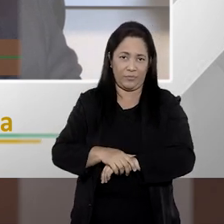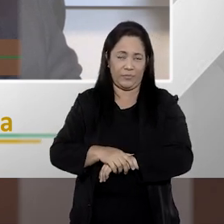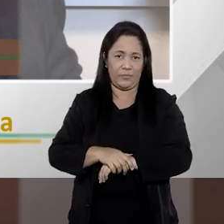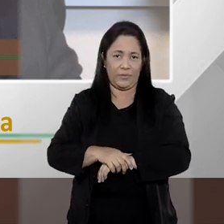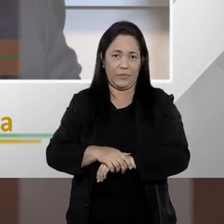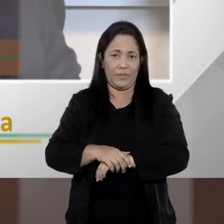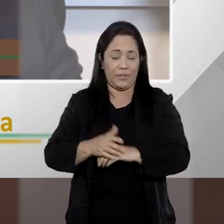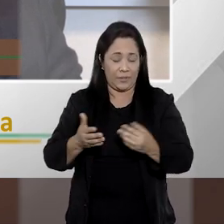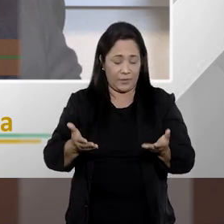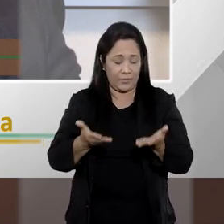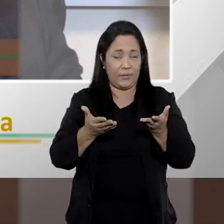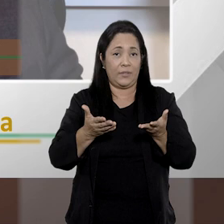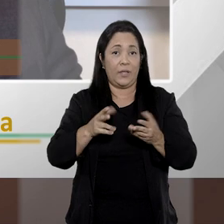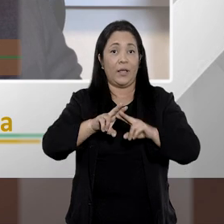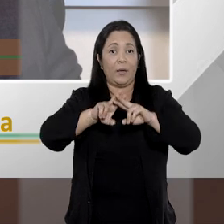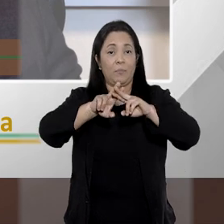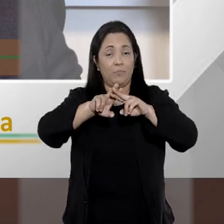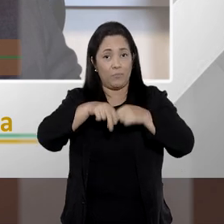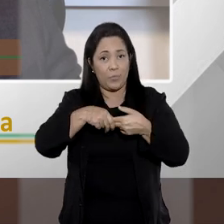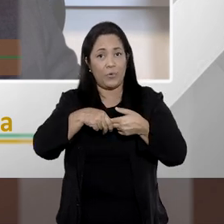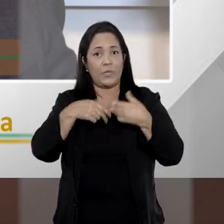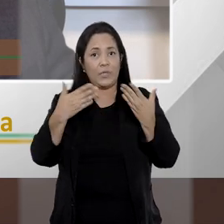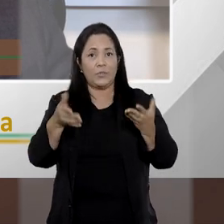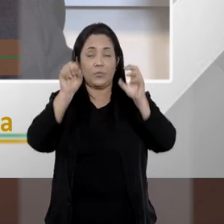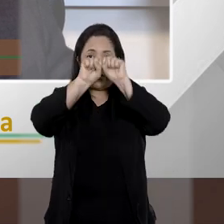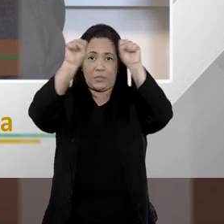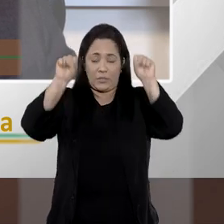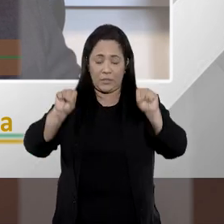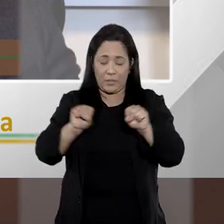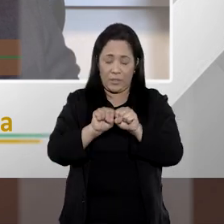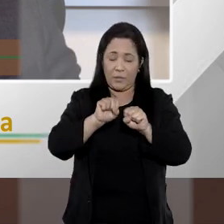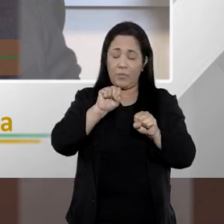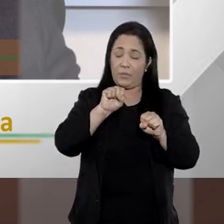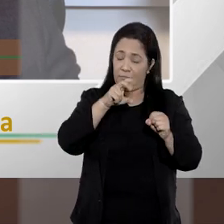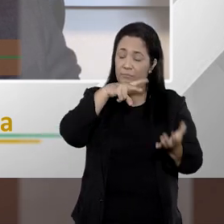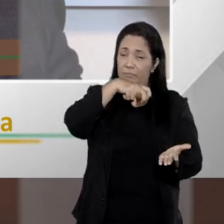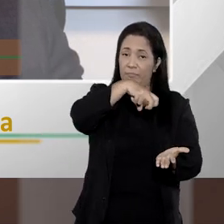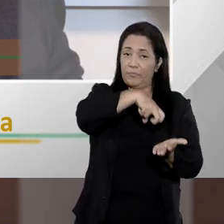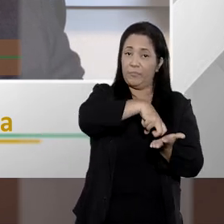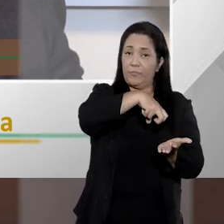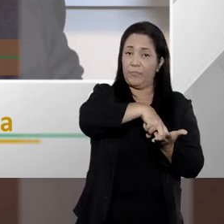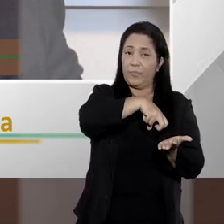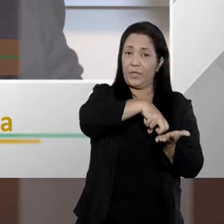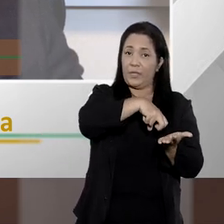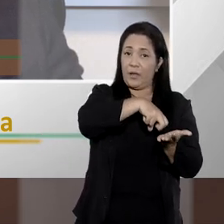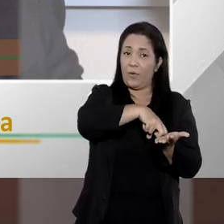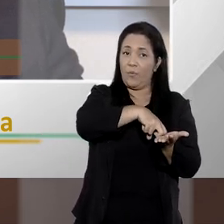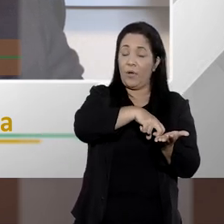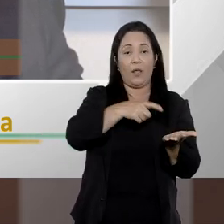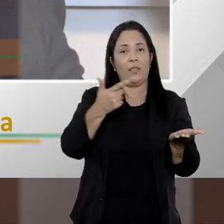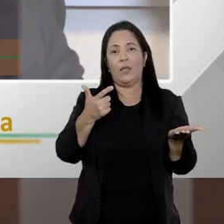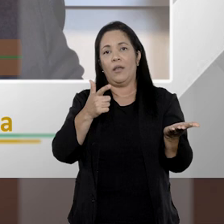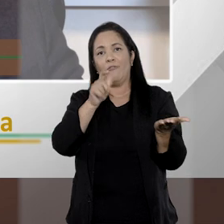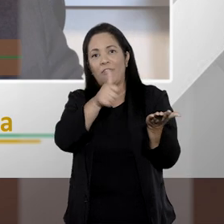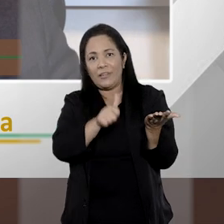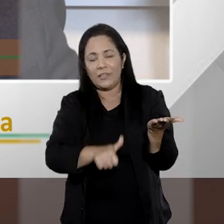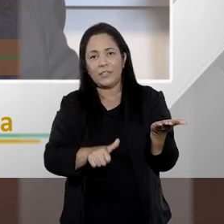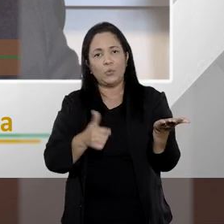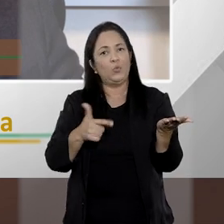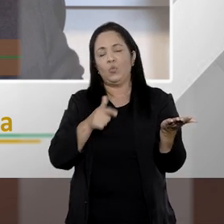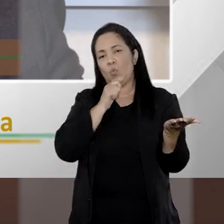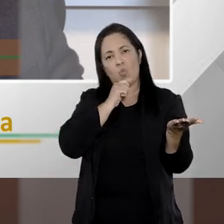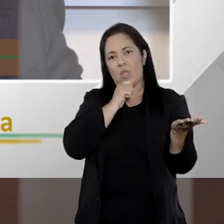alcançar com o recrudescimento do sistema penal e do sistema de execução penal não é verificado verdadeiramente